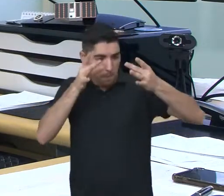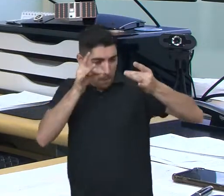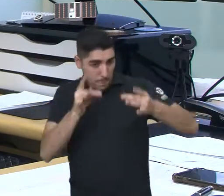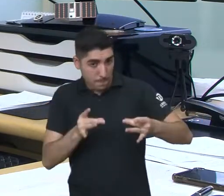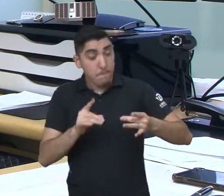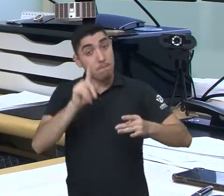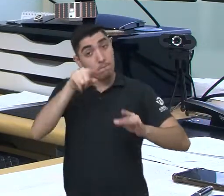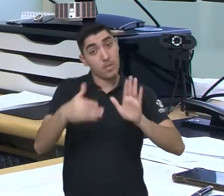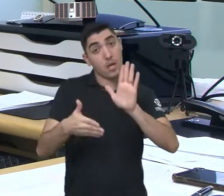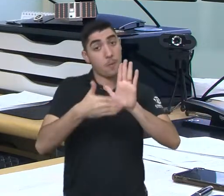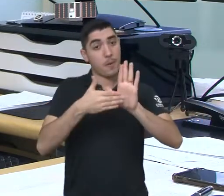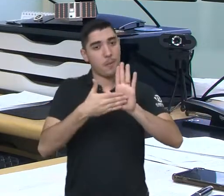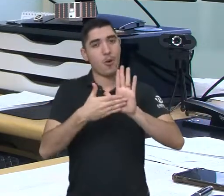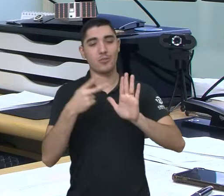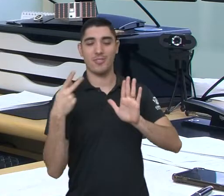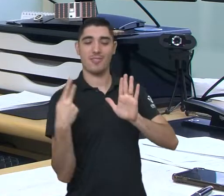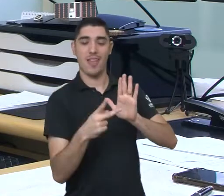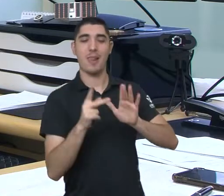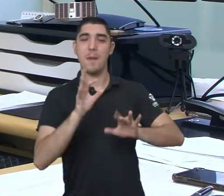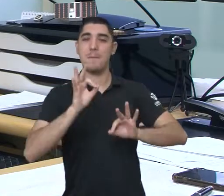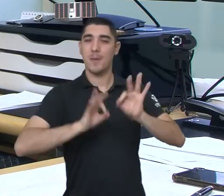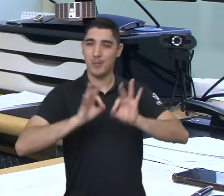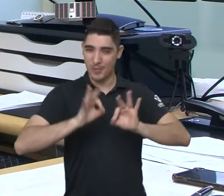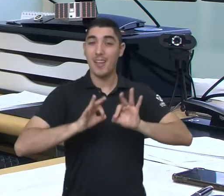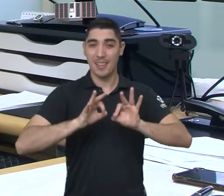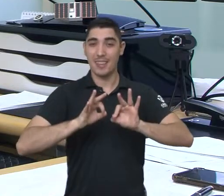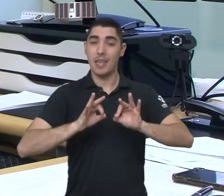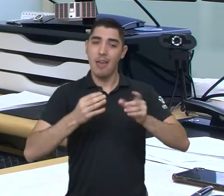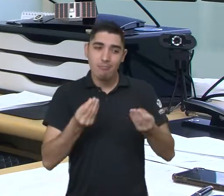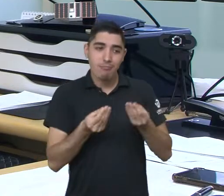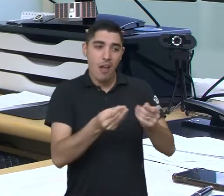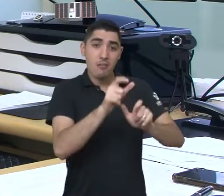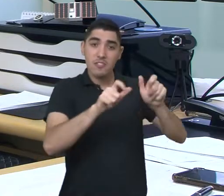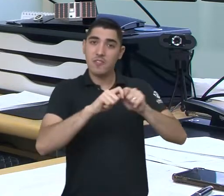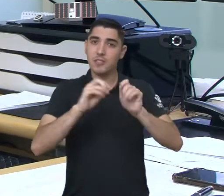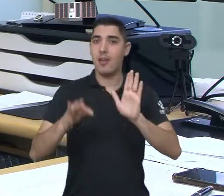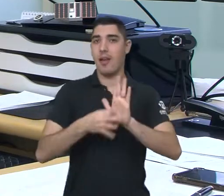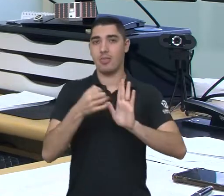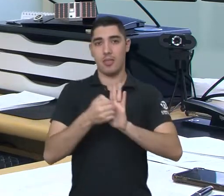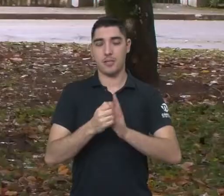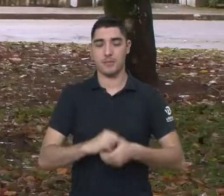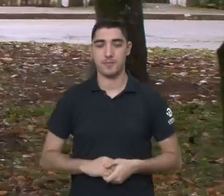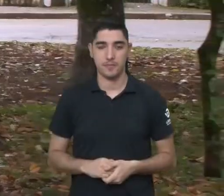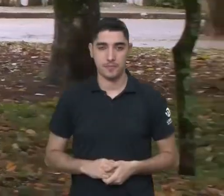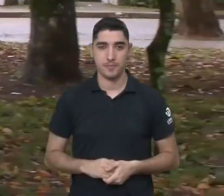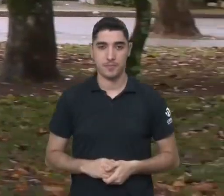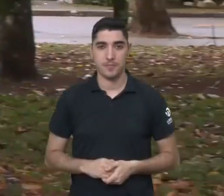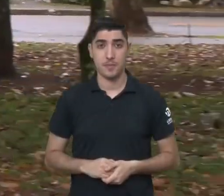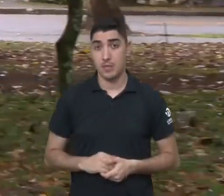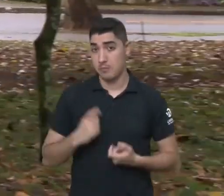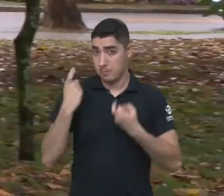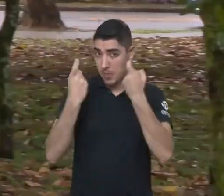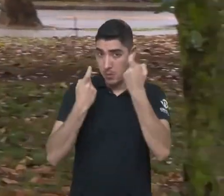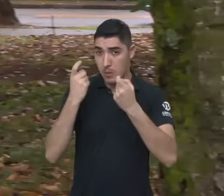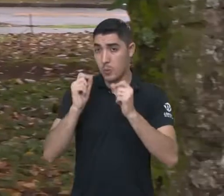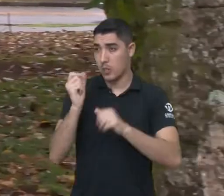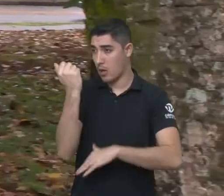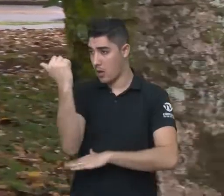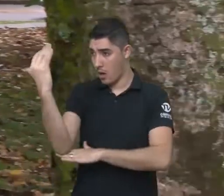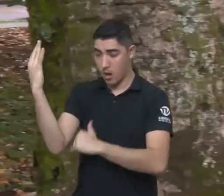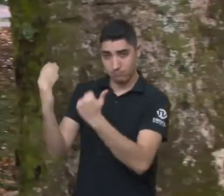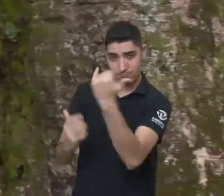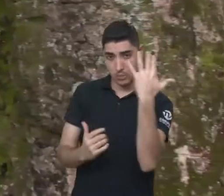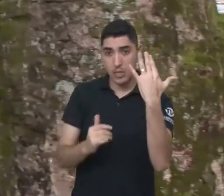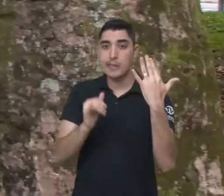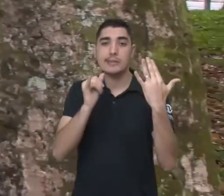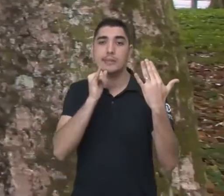Então esse que é o propósito de fazer essa interação com o cidadão e promover o cadastro. E a preocupação com a área verde é tão grande